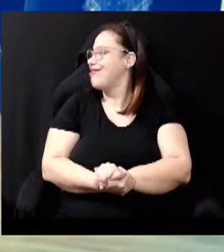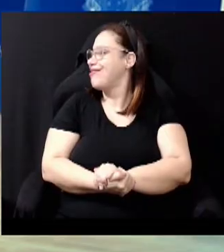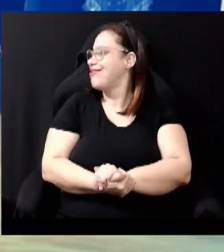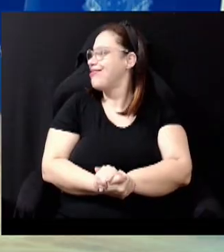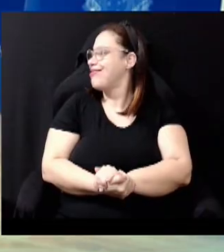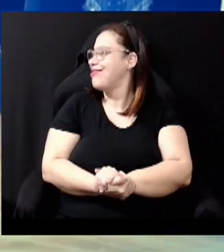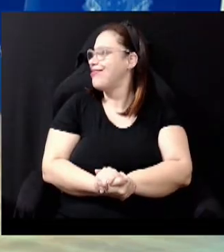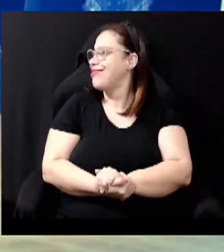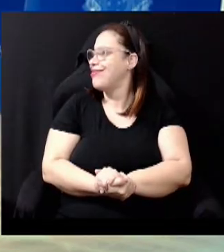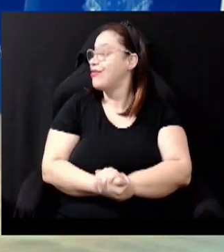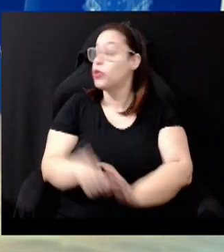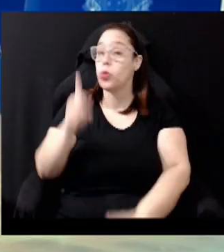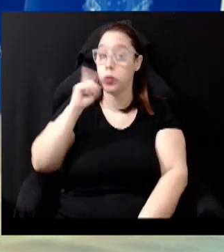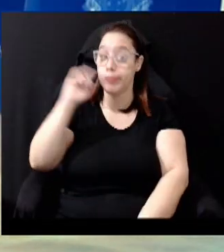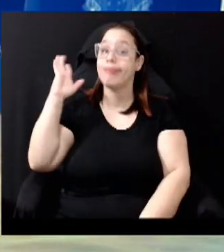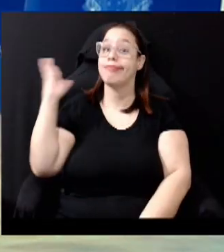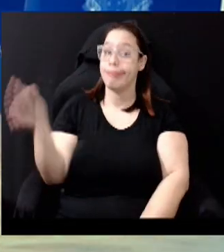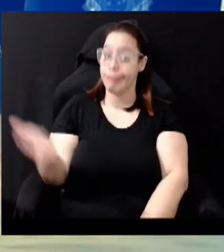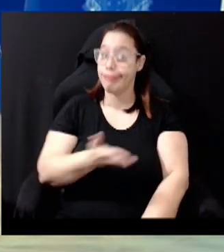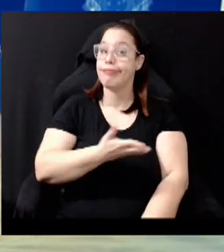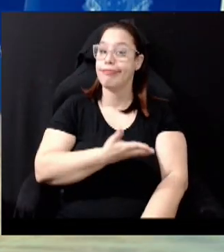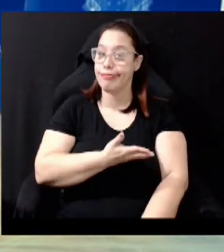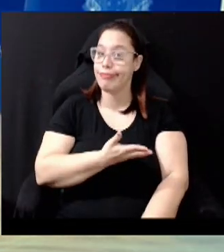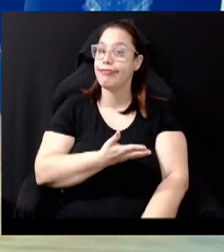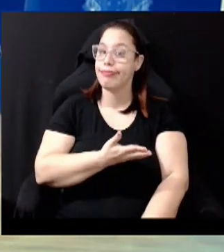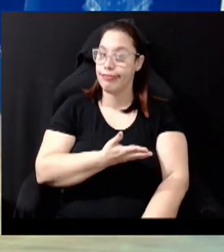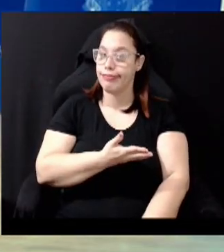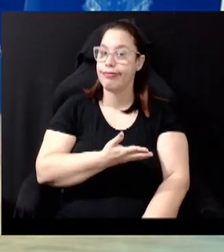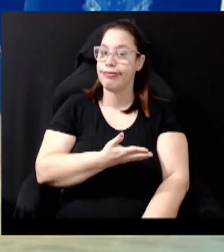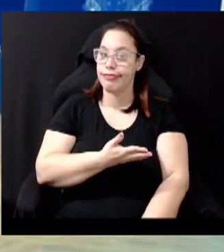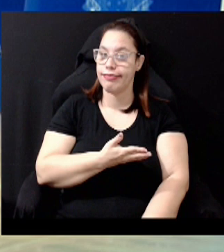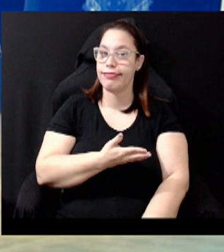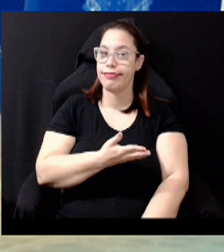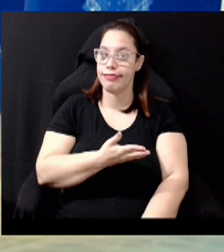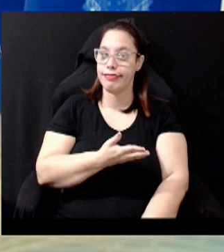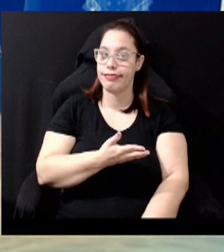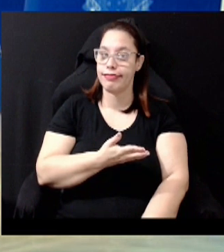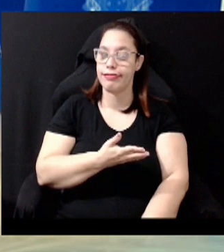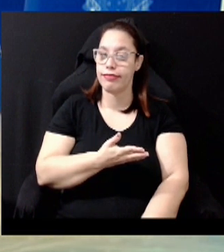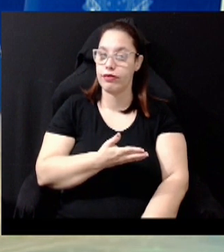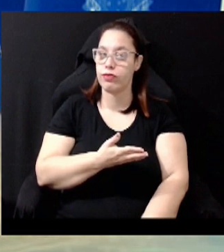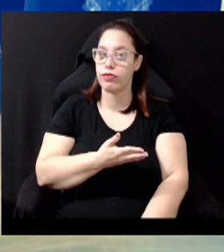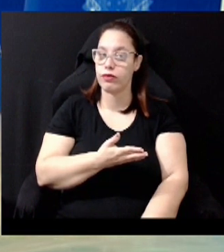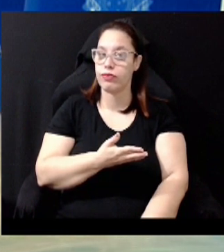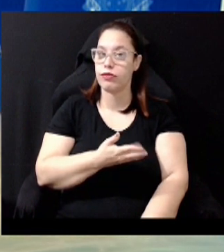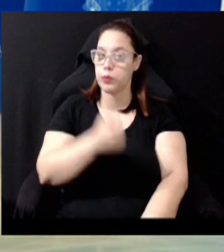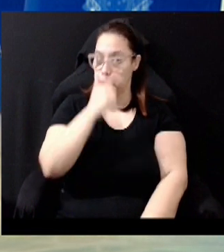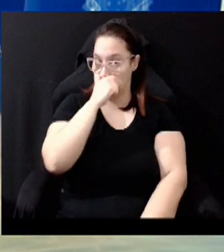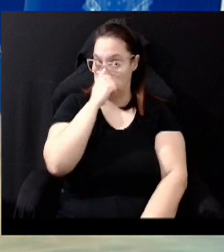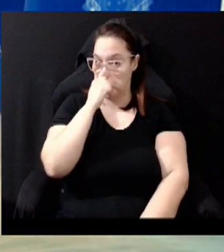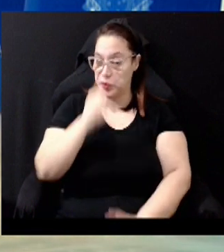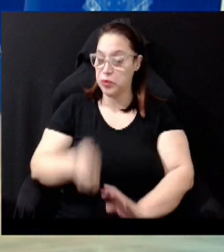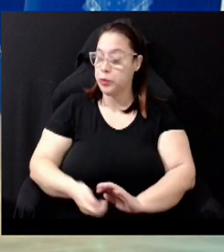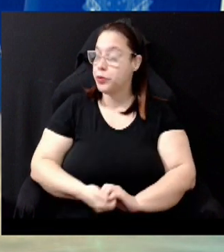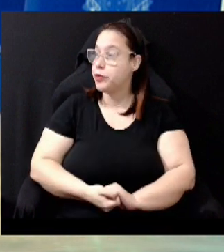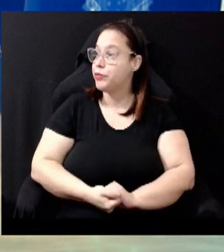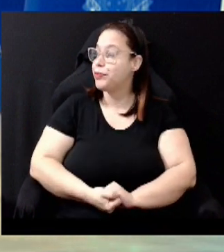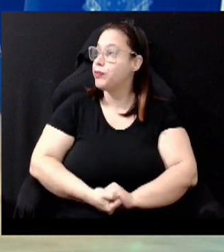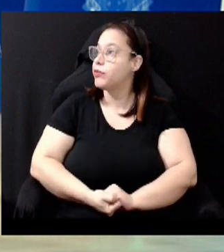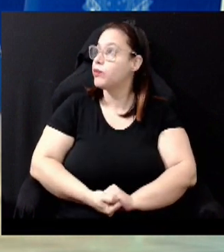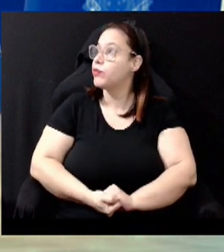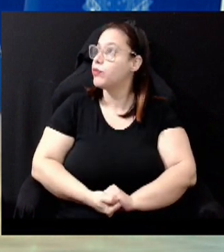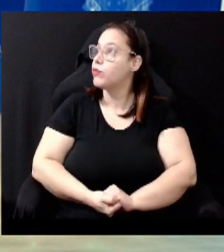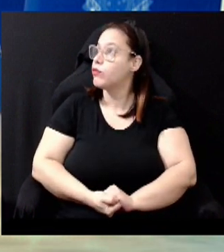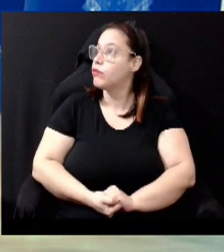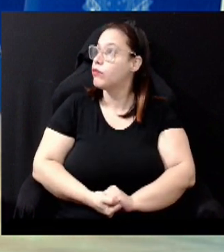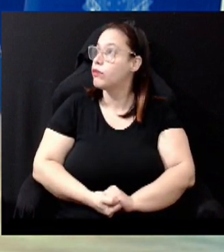Há vagas para açougueiro, ajudante de cozinha, ajudante de obras, ajudante